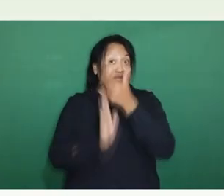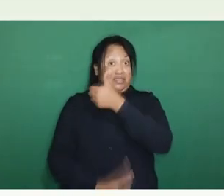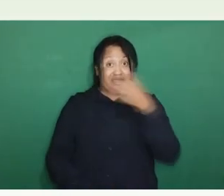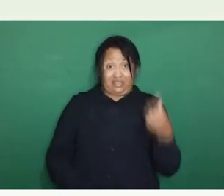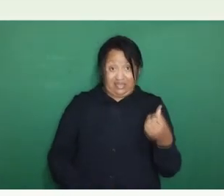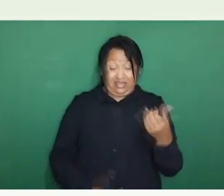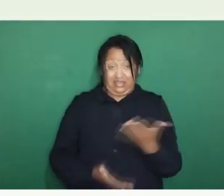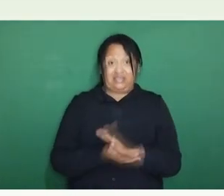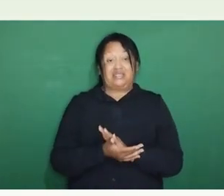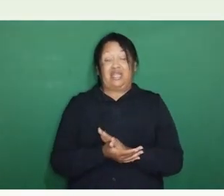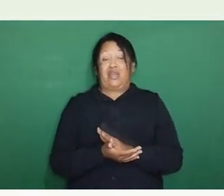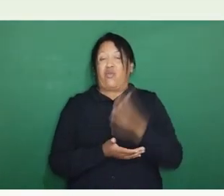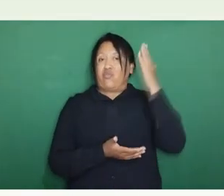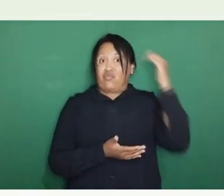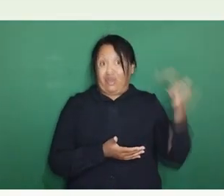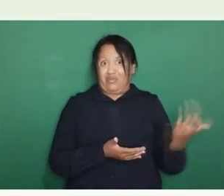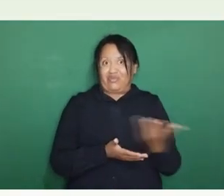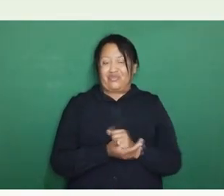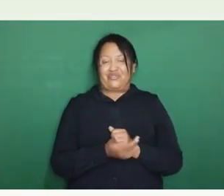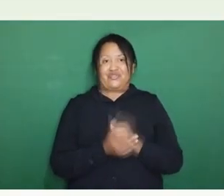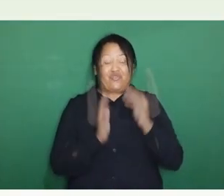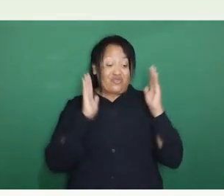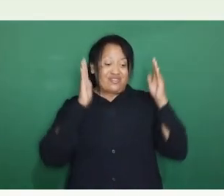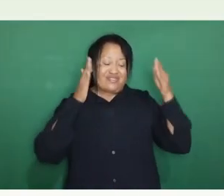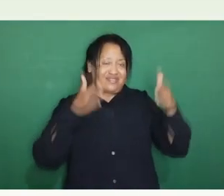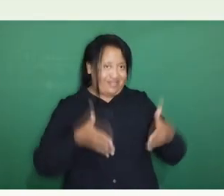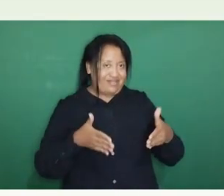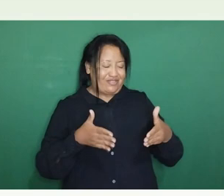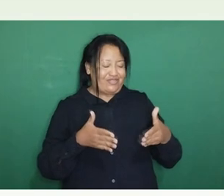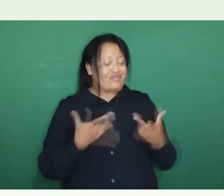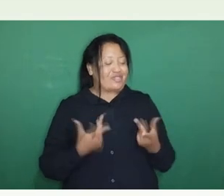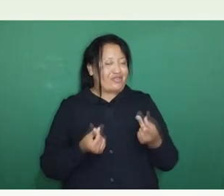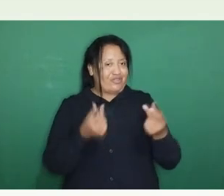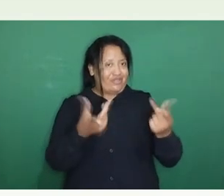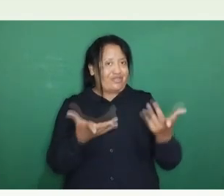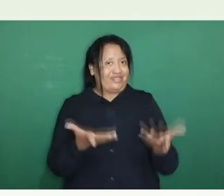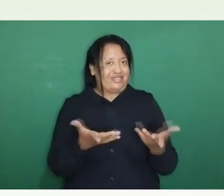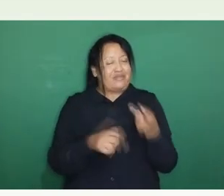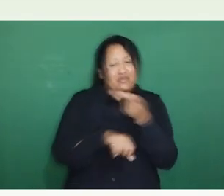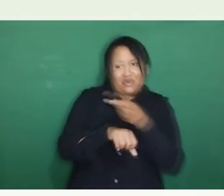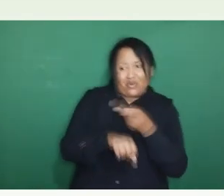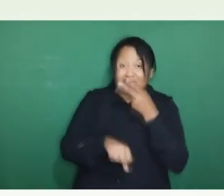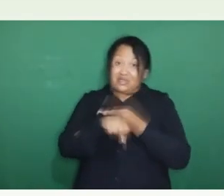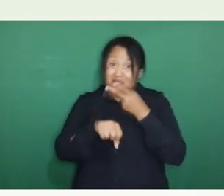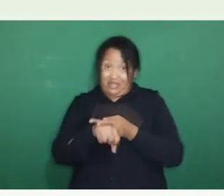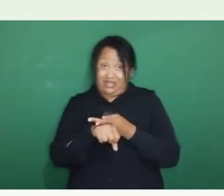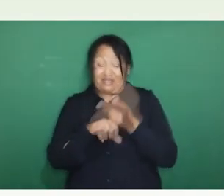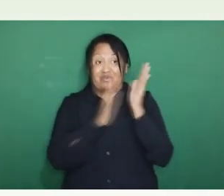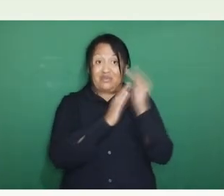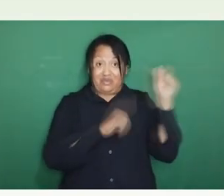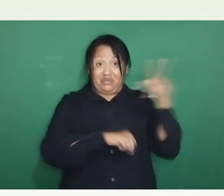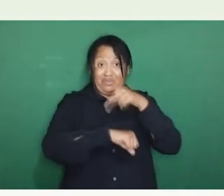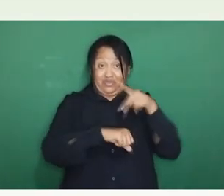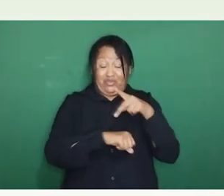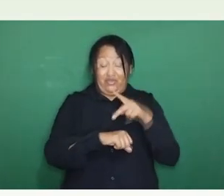patrocina Bolívia se tornou Grande centro econômico na exploração de prata pelos espanhóis um fator importante